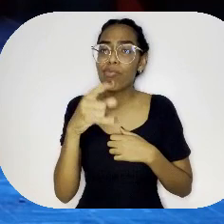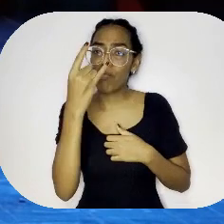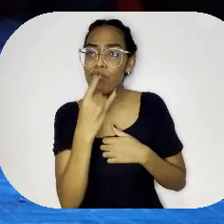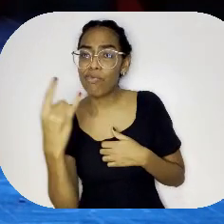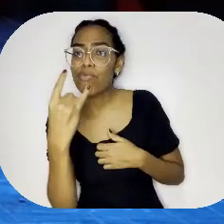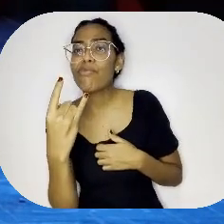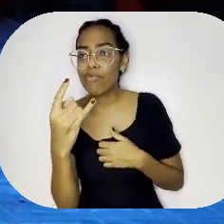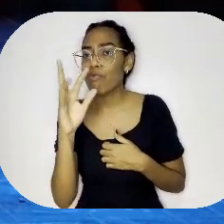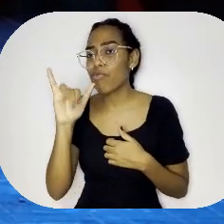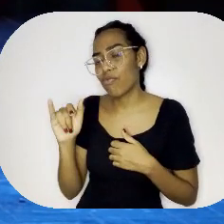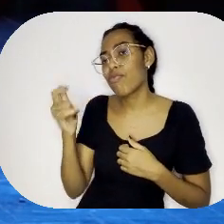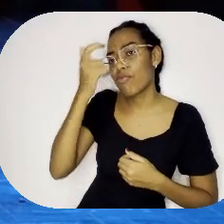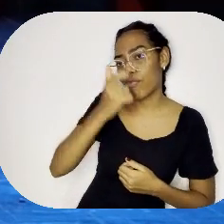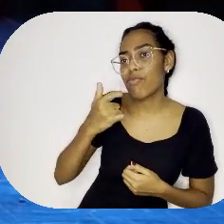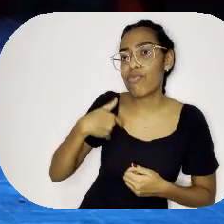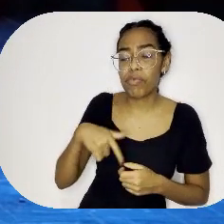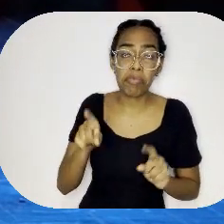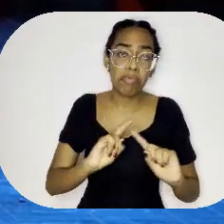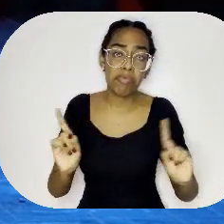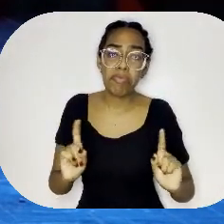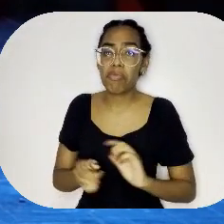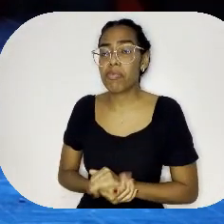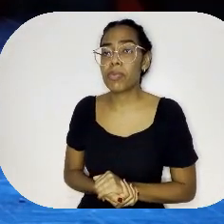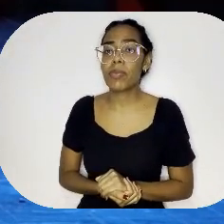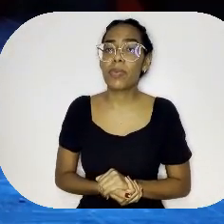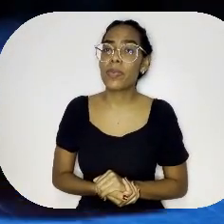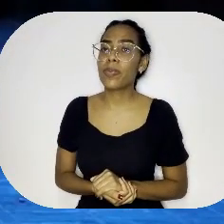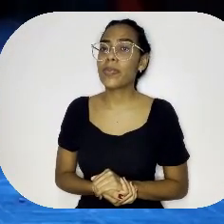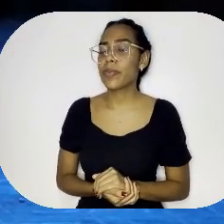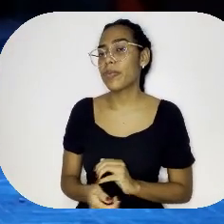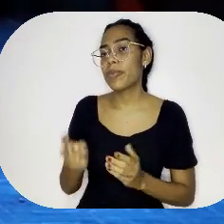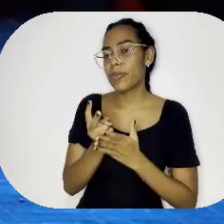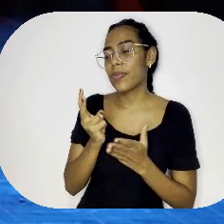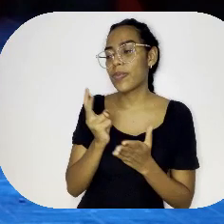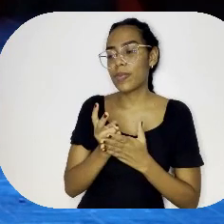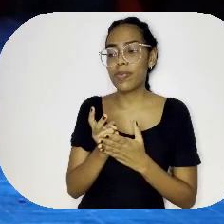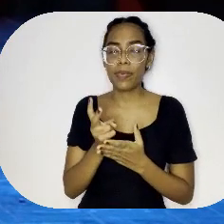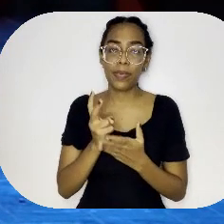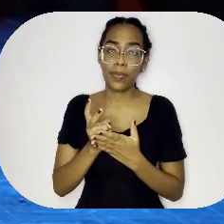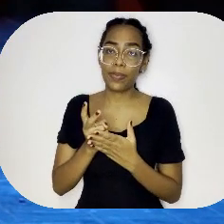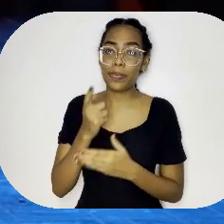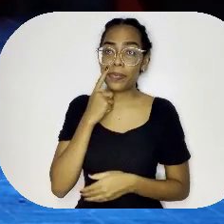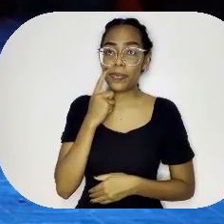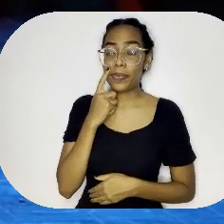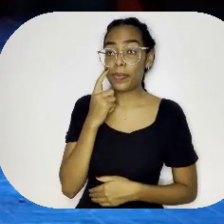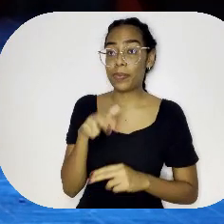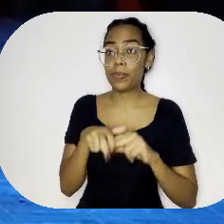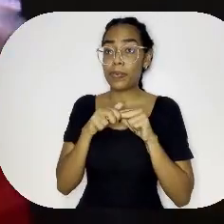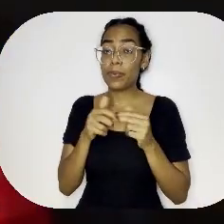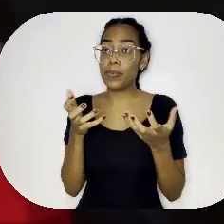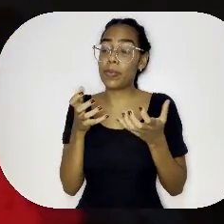Essa boneca não faz prostitute, só sacanagem, esse é meu mood. Se apaixona, mas não se ilude. E desce com o balão na mão,